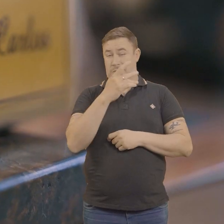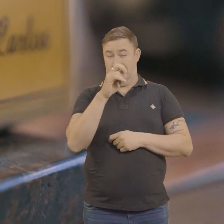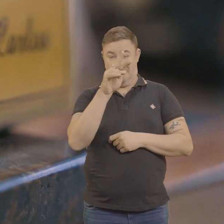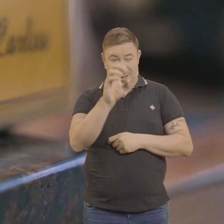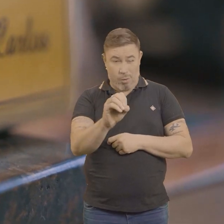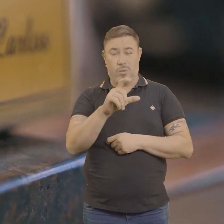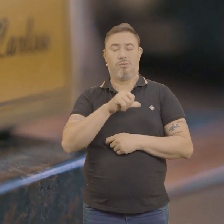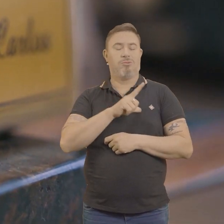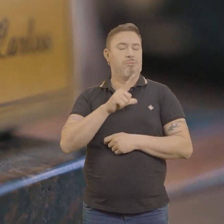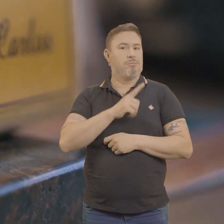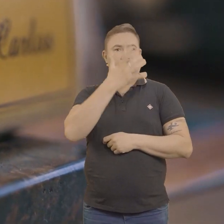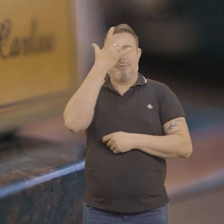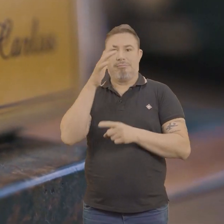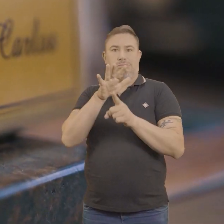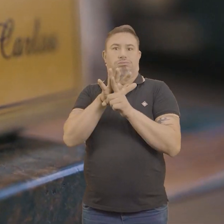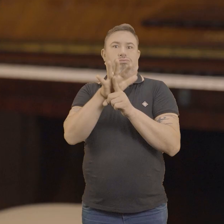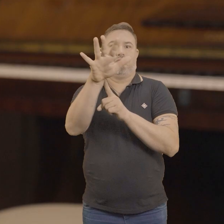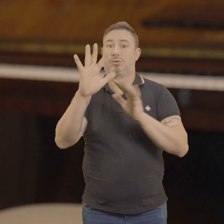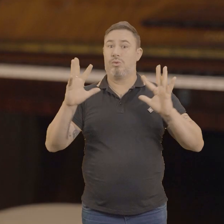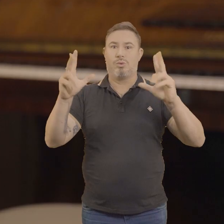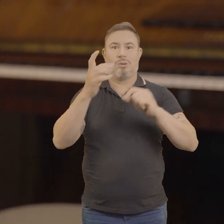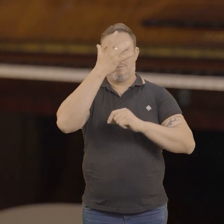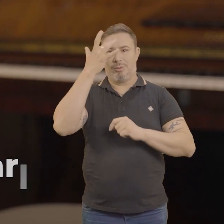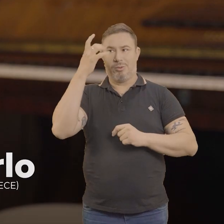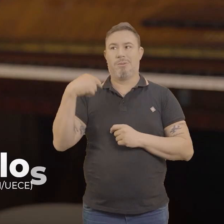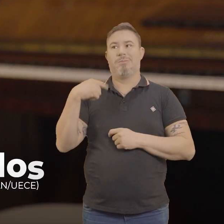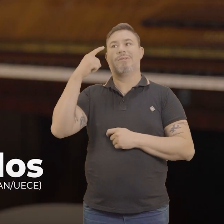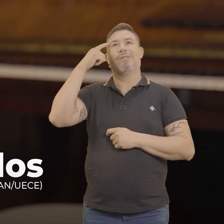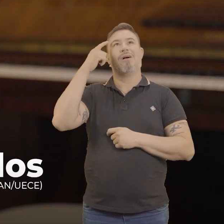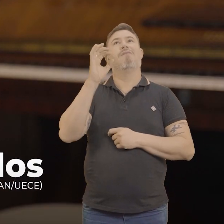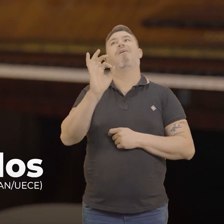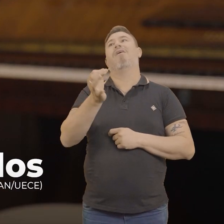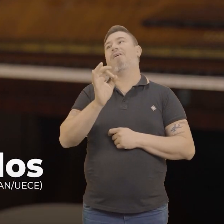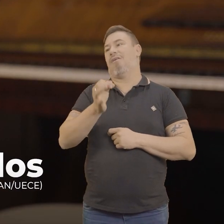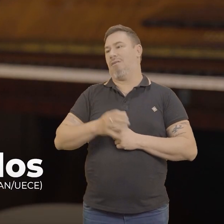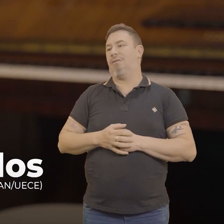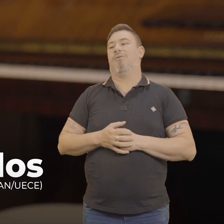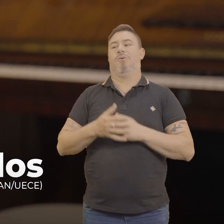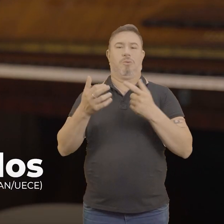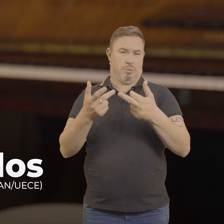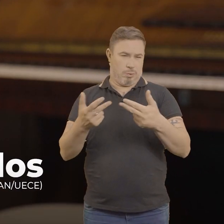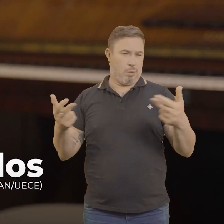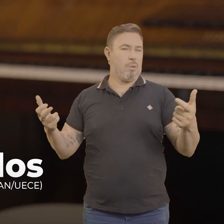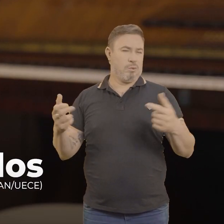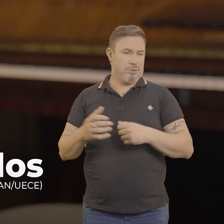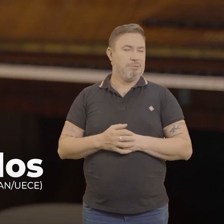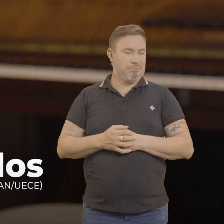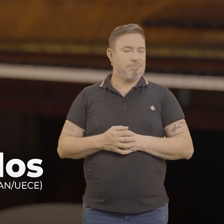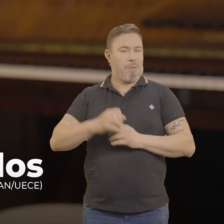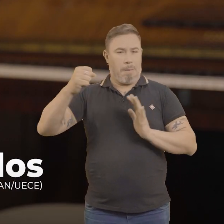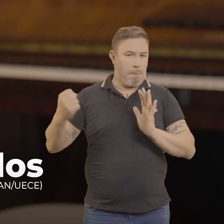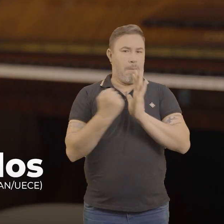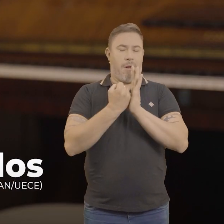gente, muita gente. Todo mundo que queria achava que era assim, uma coisa simbólica, sabe? Estudar no conservatório